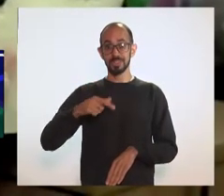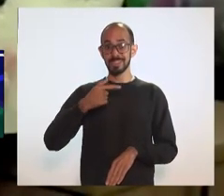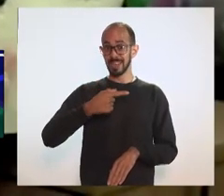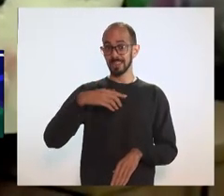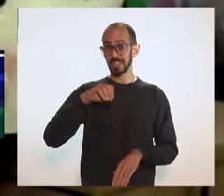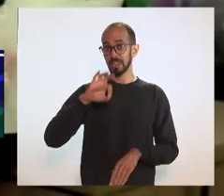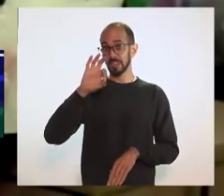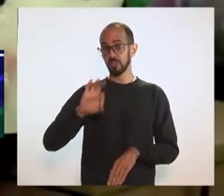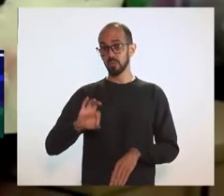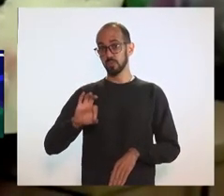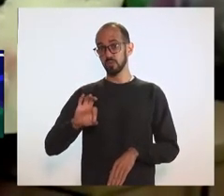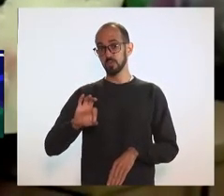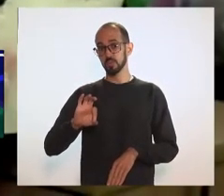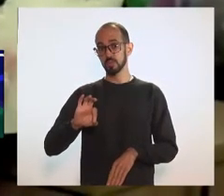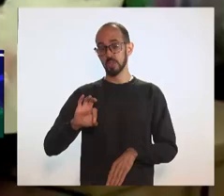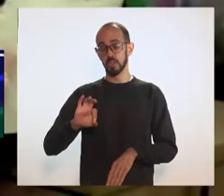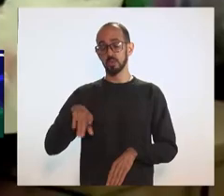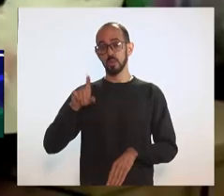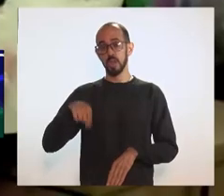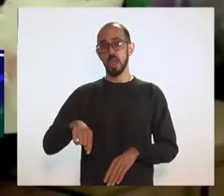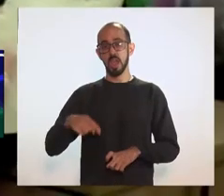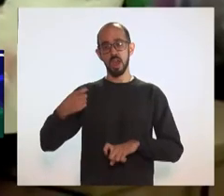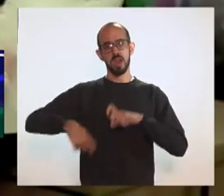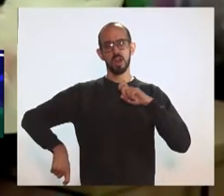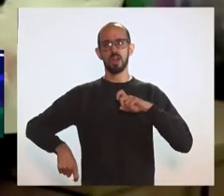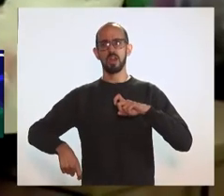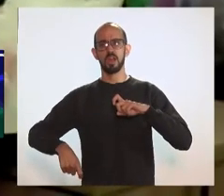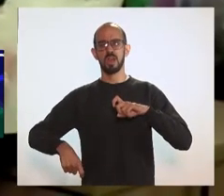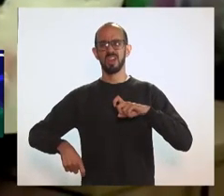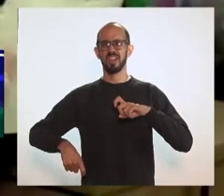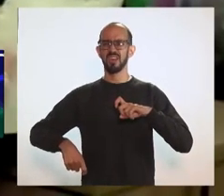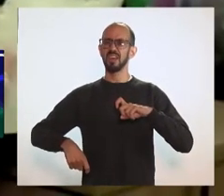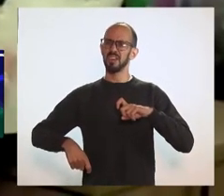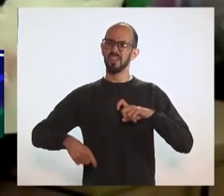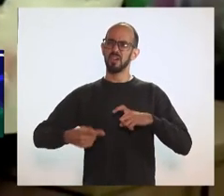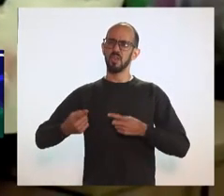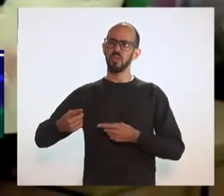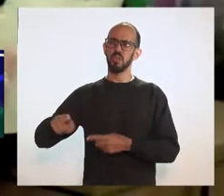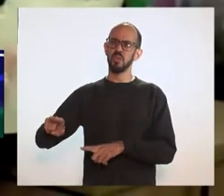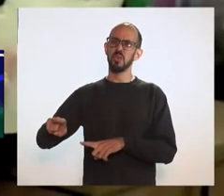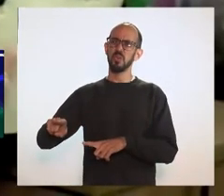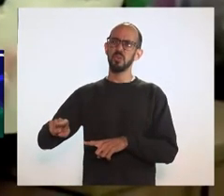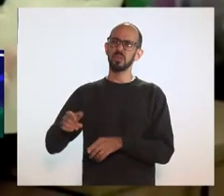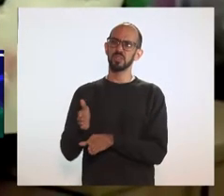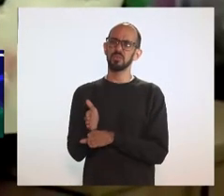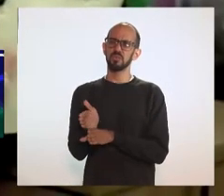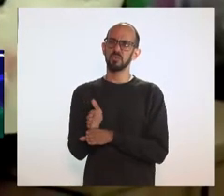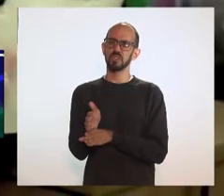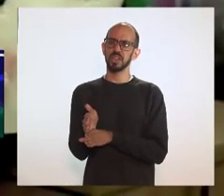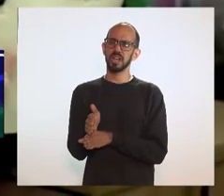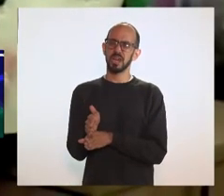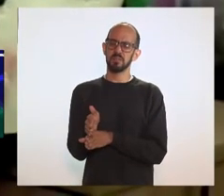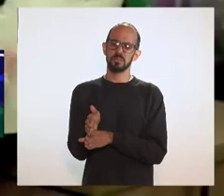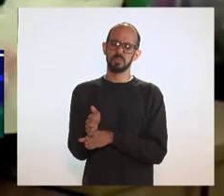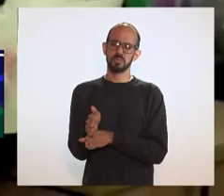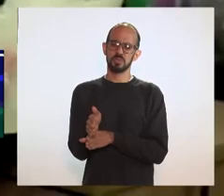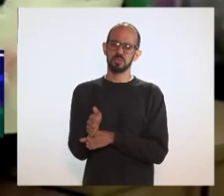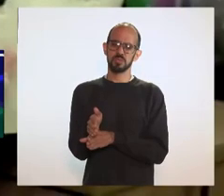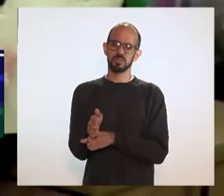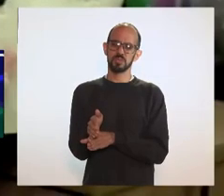70,5% foram estupros de vulnerável. Ora, gente, 70% das